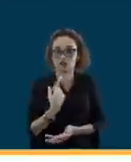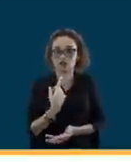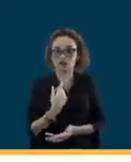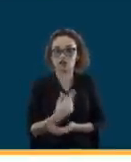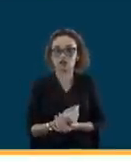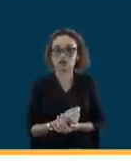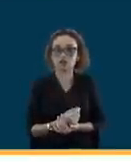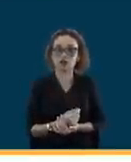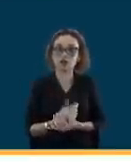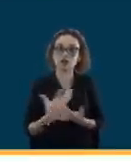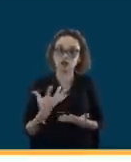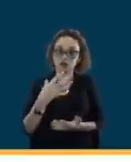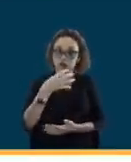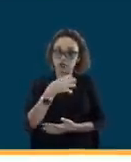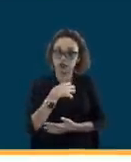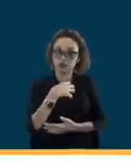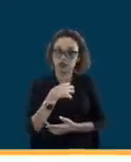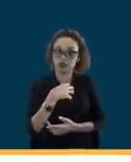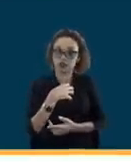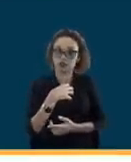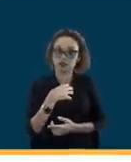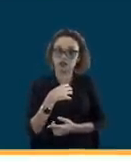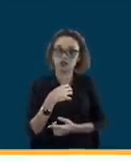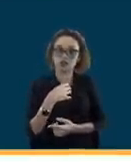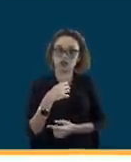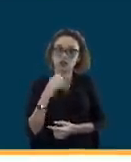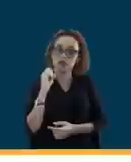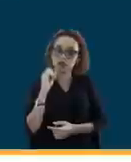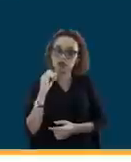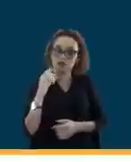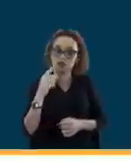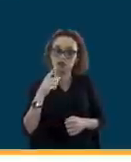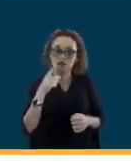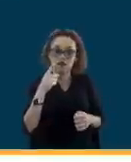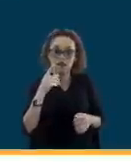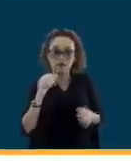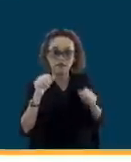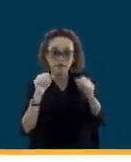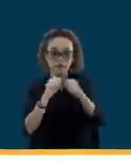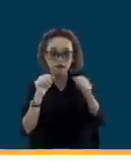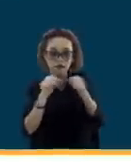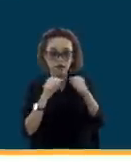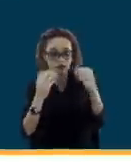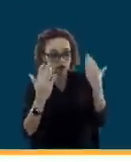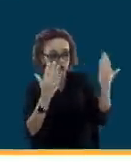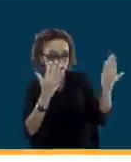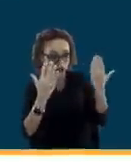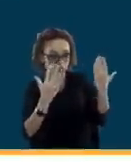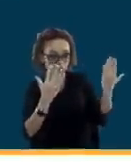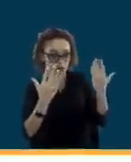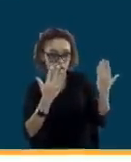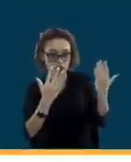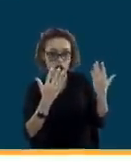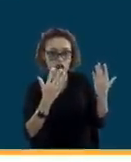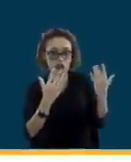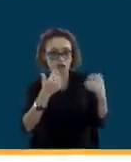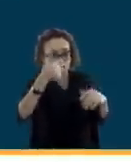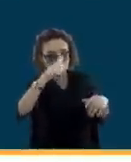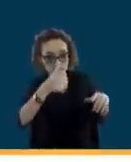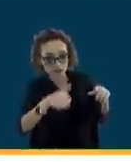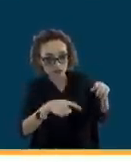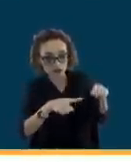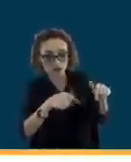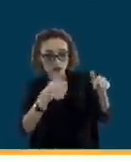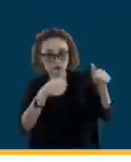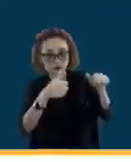nesse sentido, portanto, ao fazer um diagnóstico, uma análise até